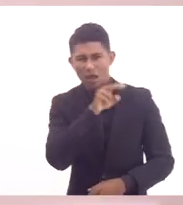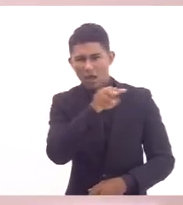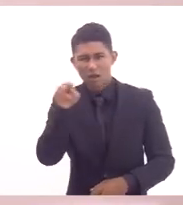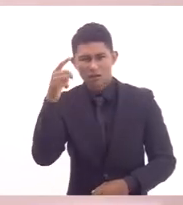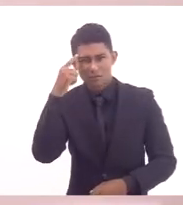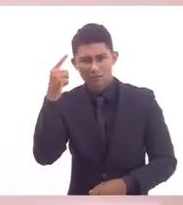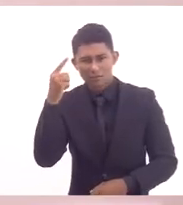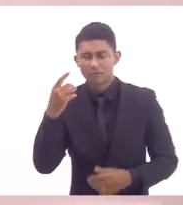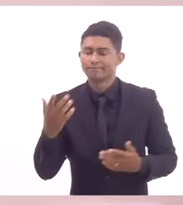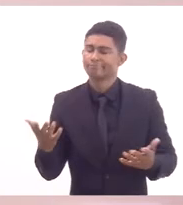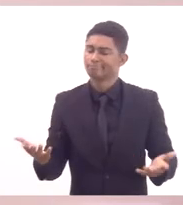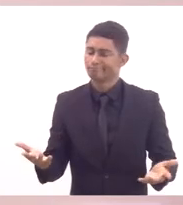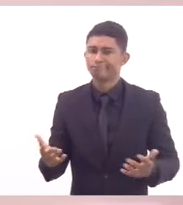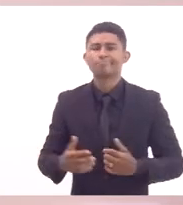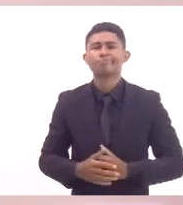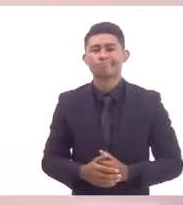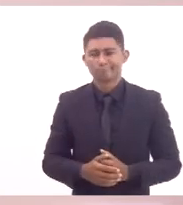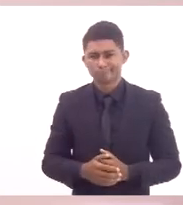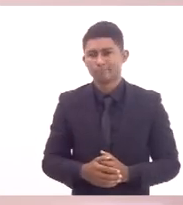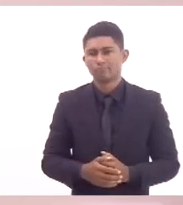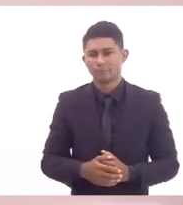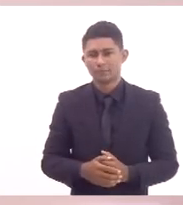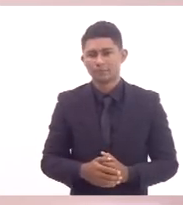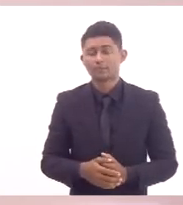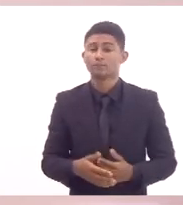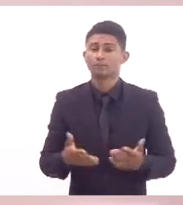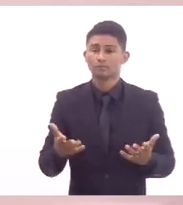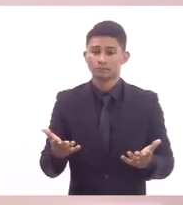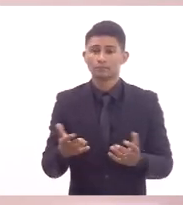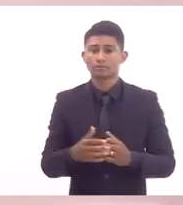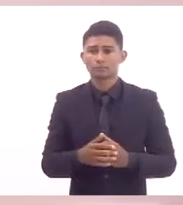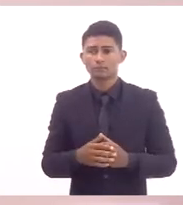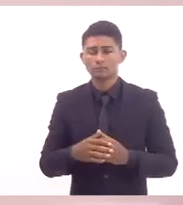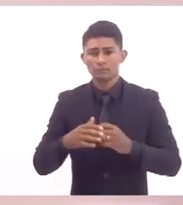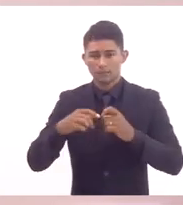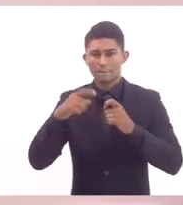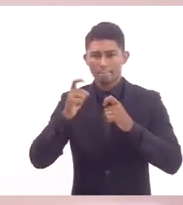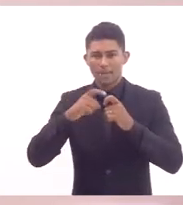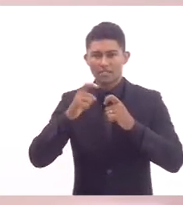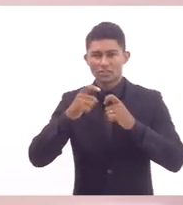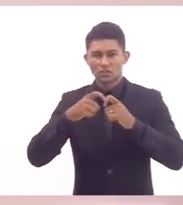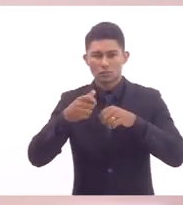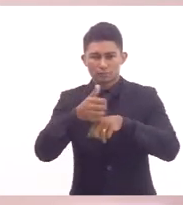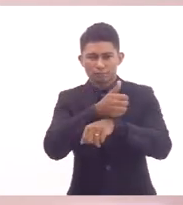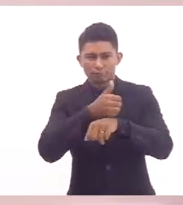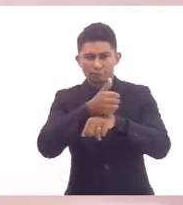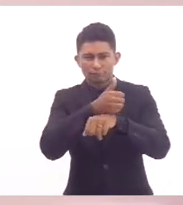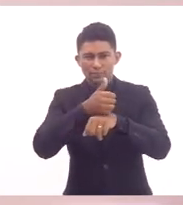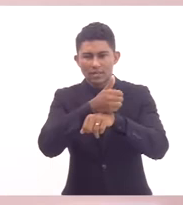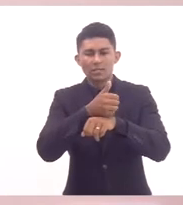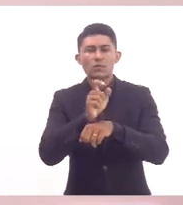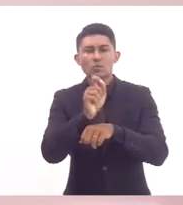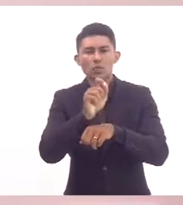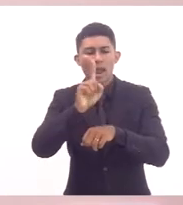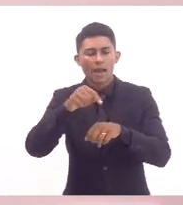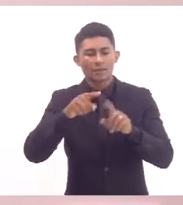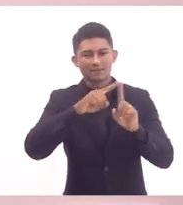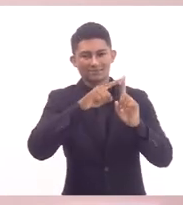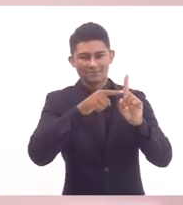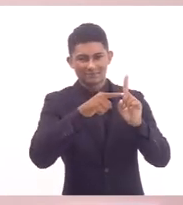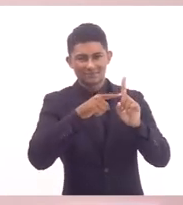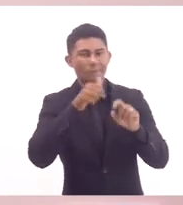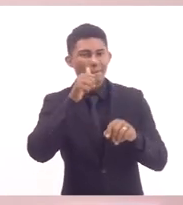a dentro do conjunto de médicos especialistas em Obstetrícia eles